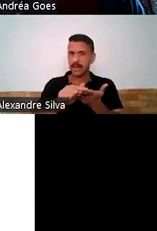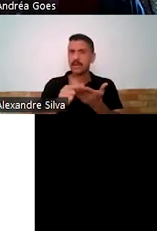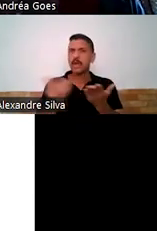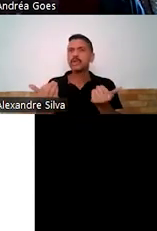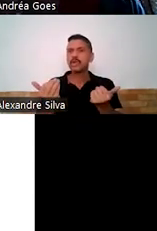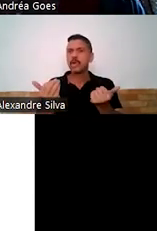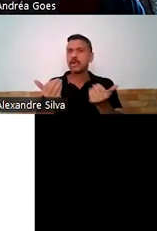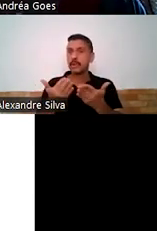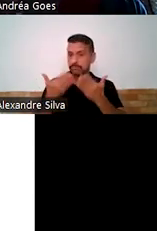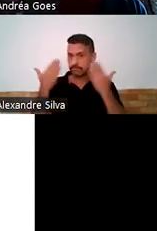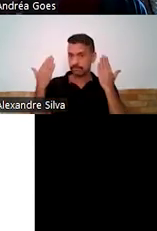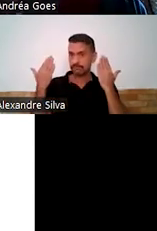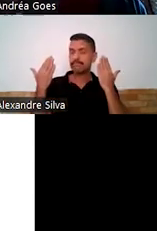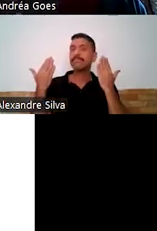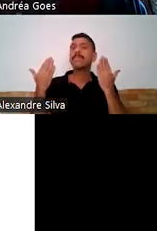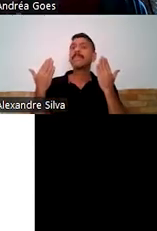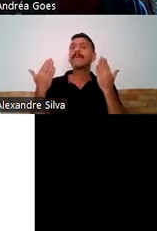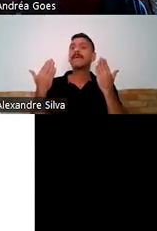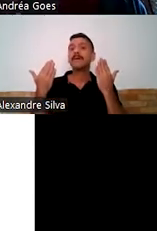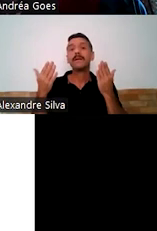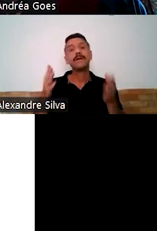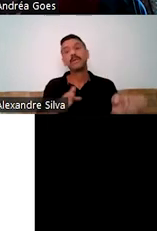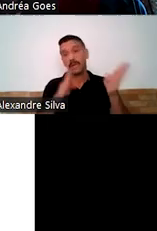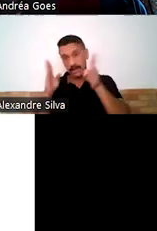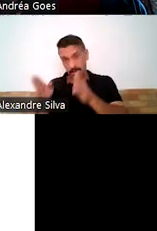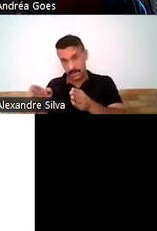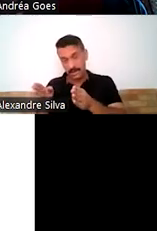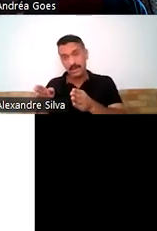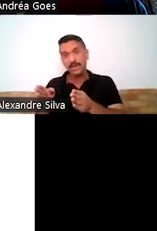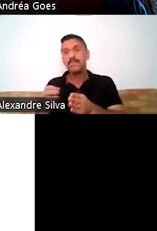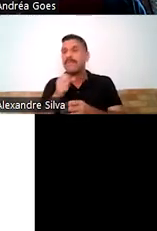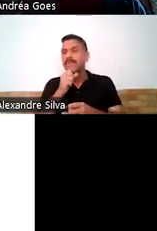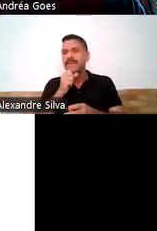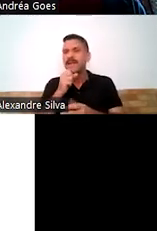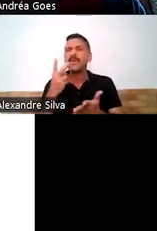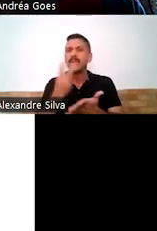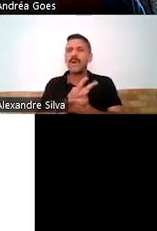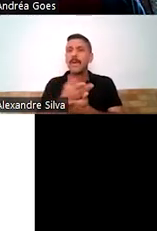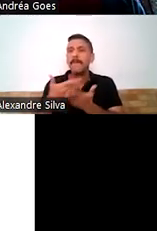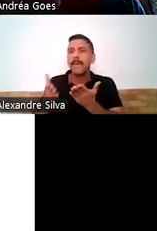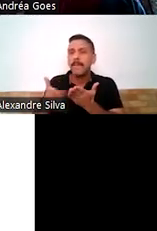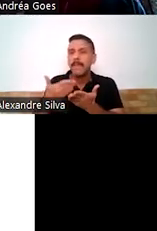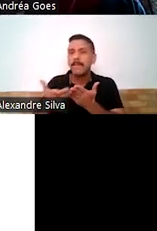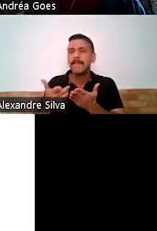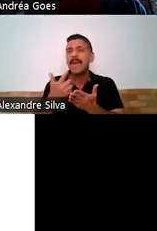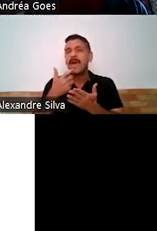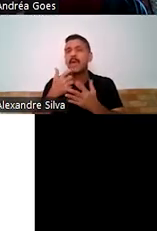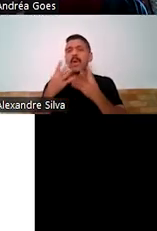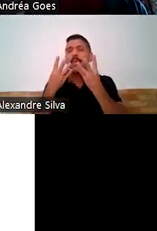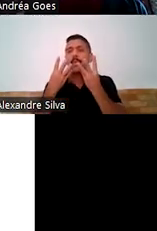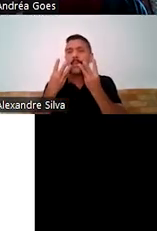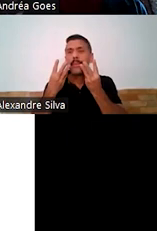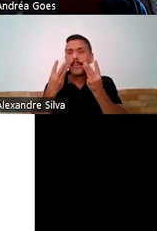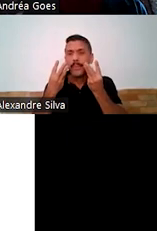a gente tem um rosto bem liso, e já um pouco mais velho, a perda de água, a desidratação, então a